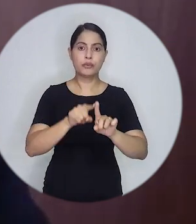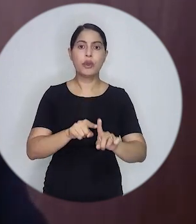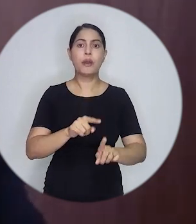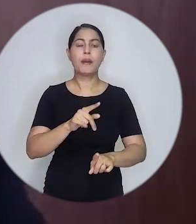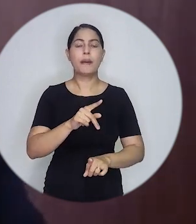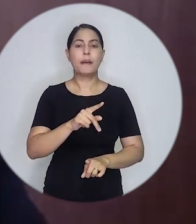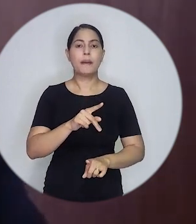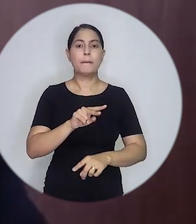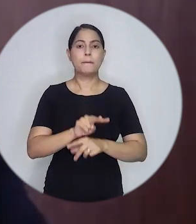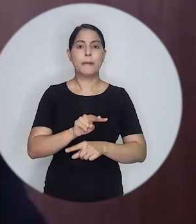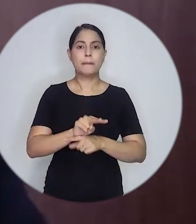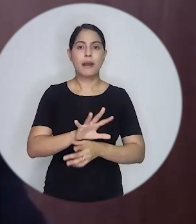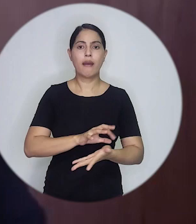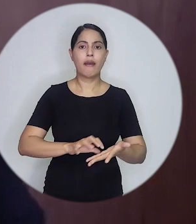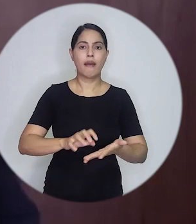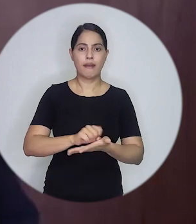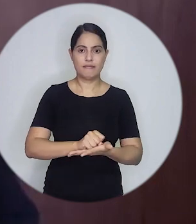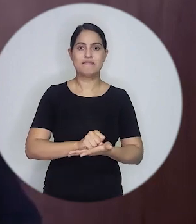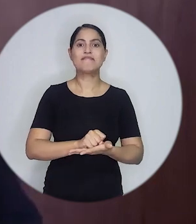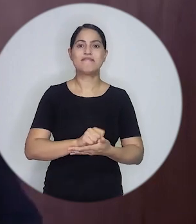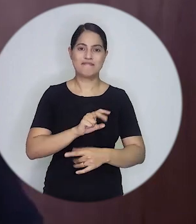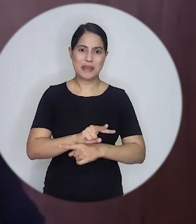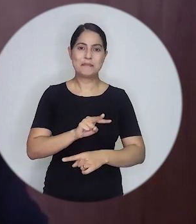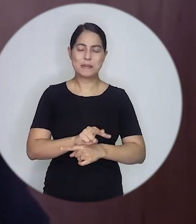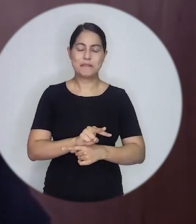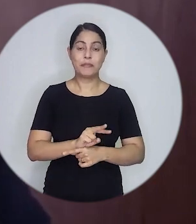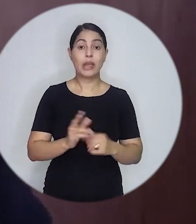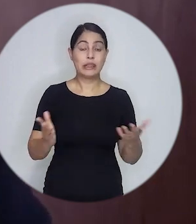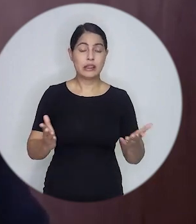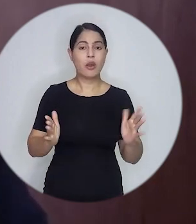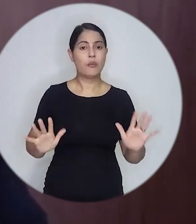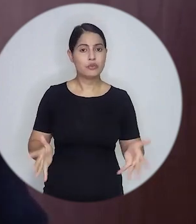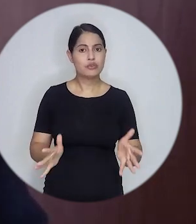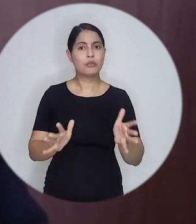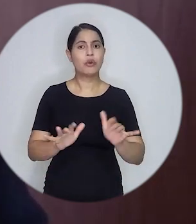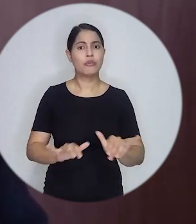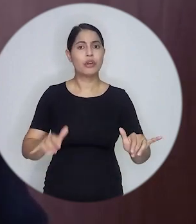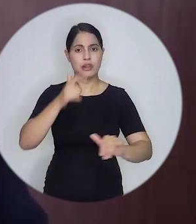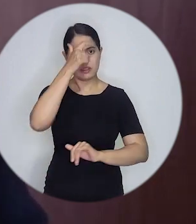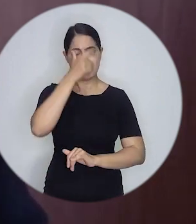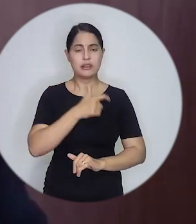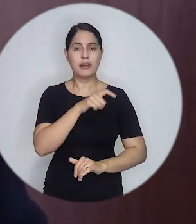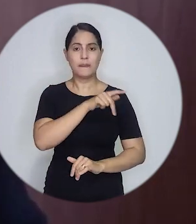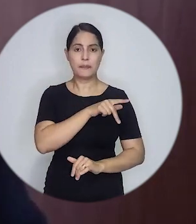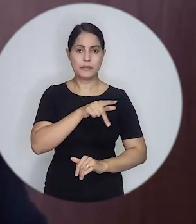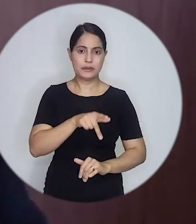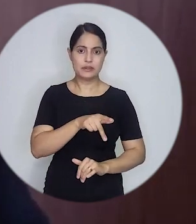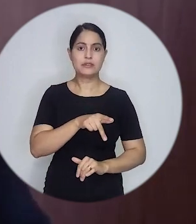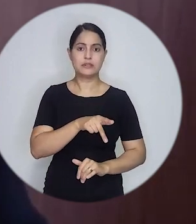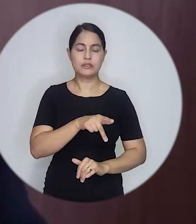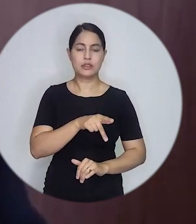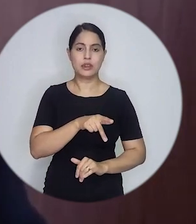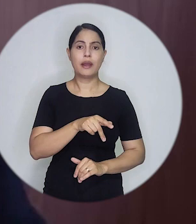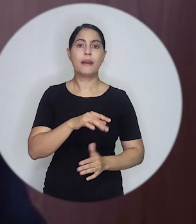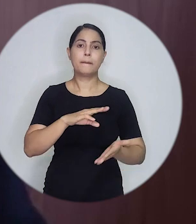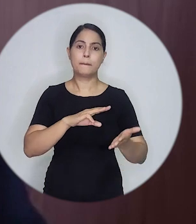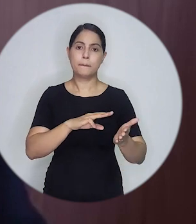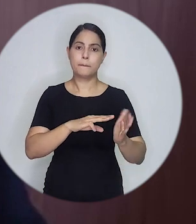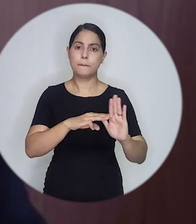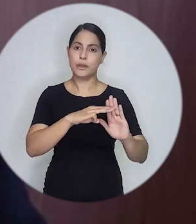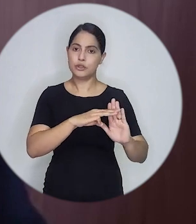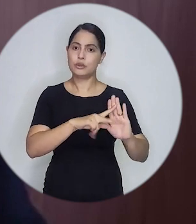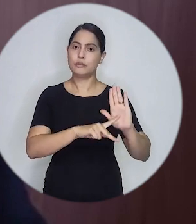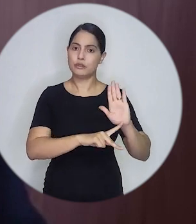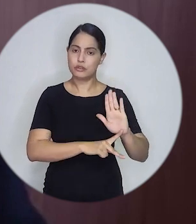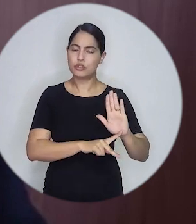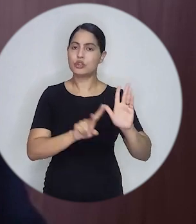Nacional sobre proteção de dados, estimulando assim que eu tivesse a oportunidade de presidir a medida provisória de